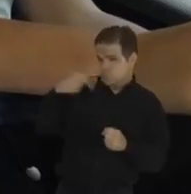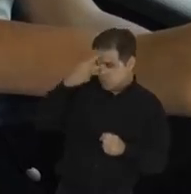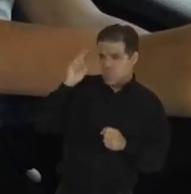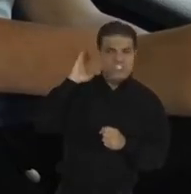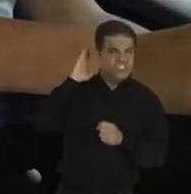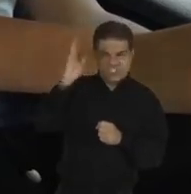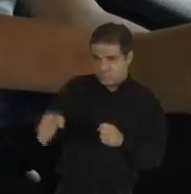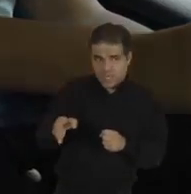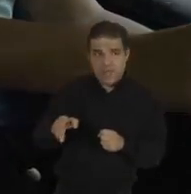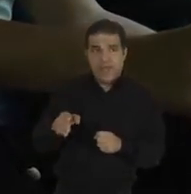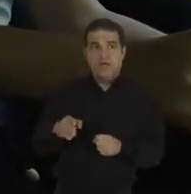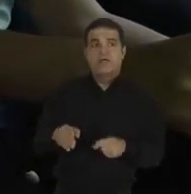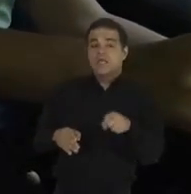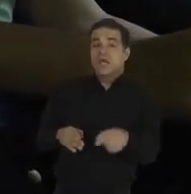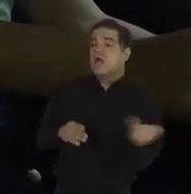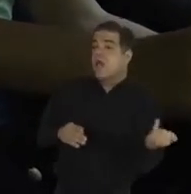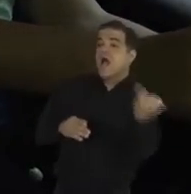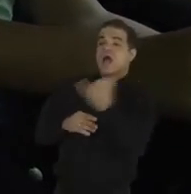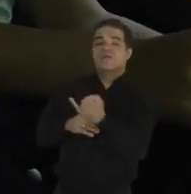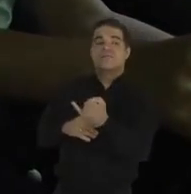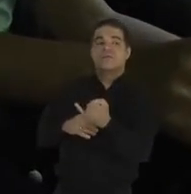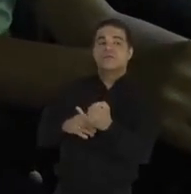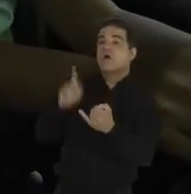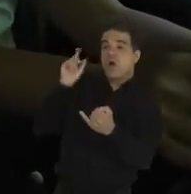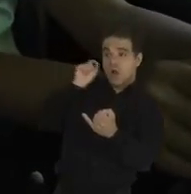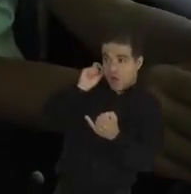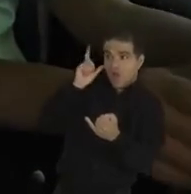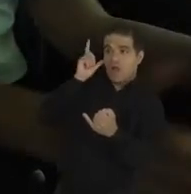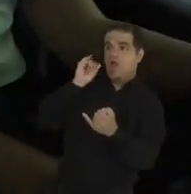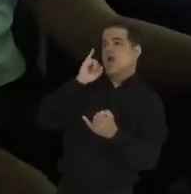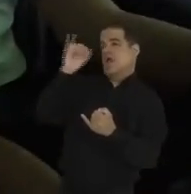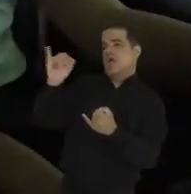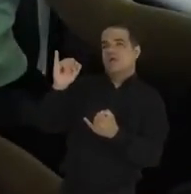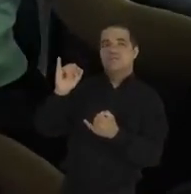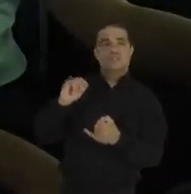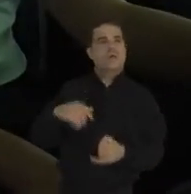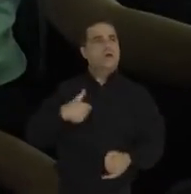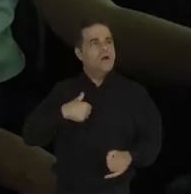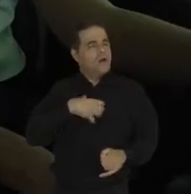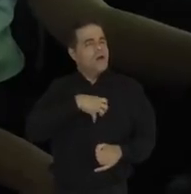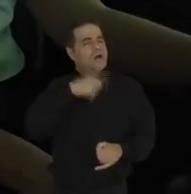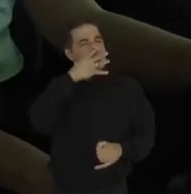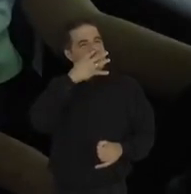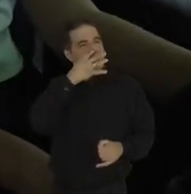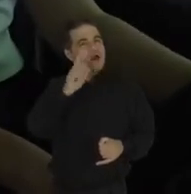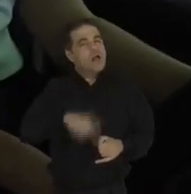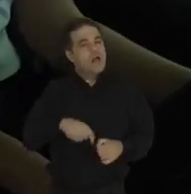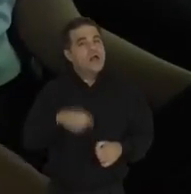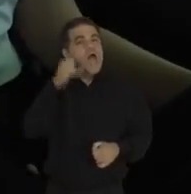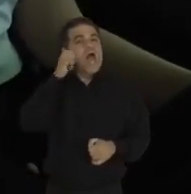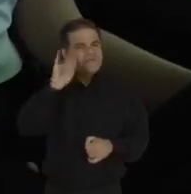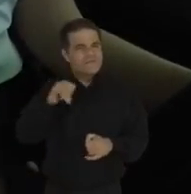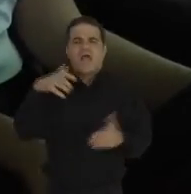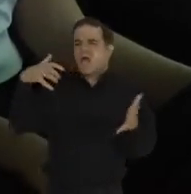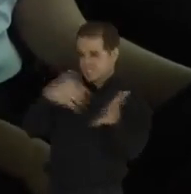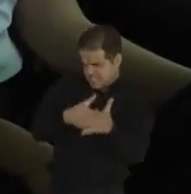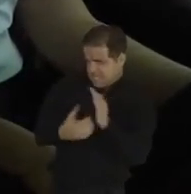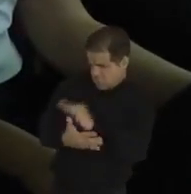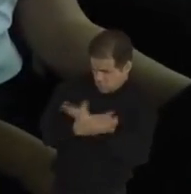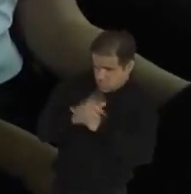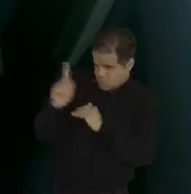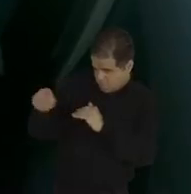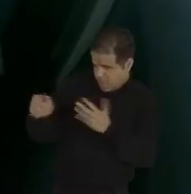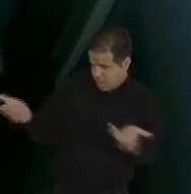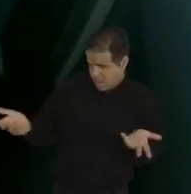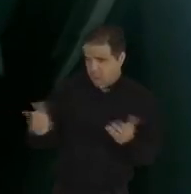duas horas seguidas Ele ativa o alerta de fazer Nossa é incrível e também deve evitar muitos acidentes por